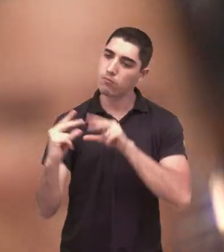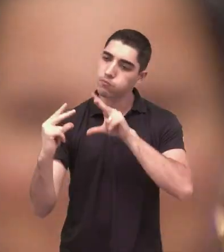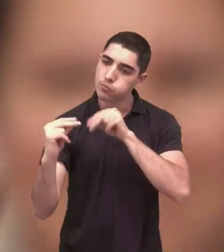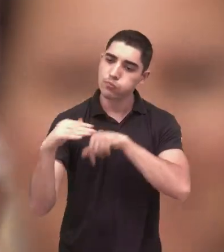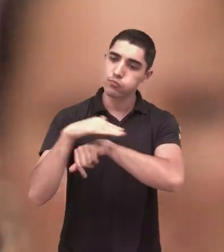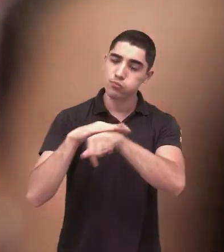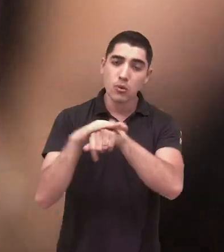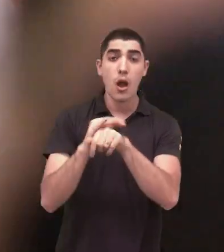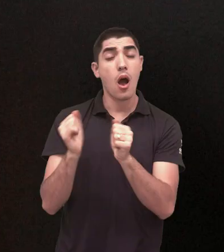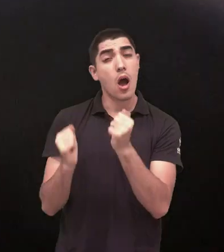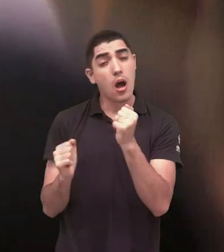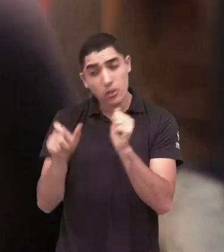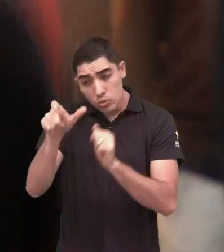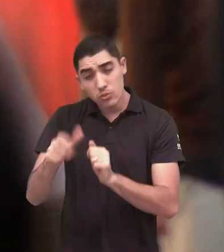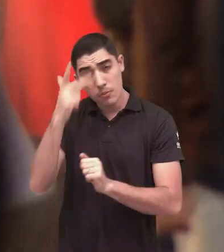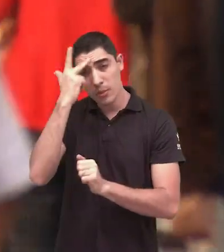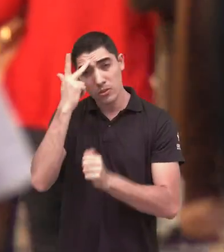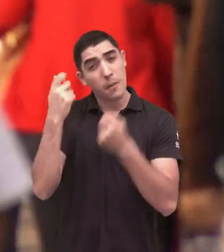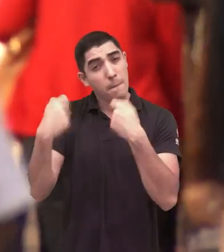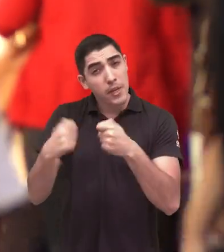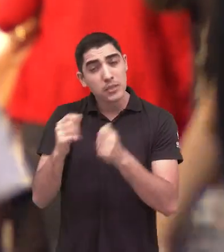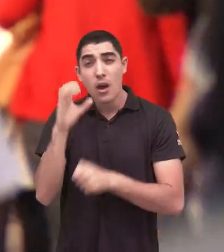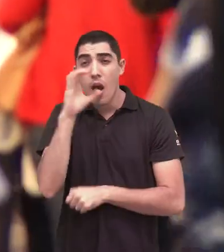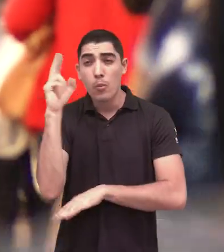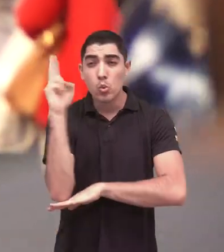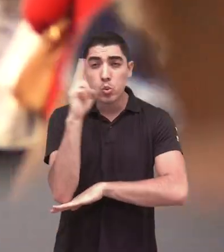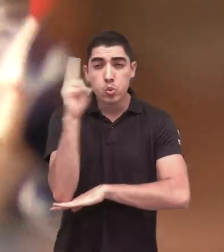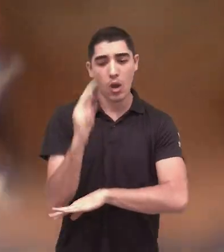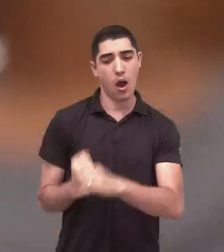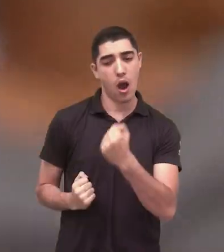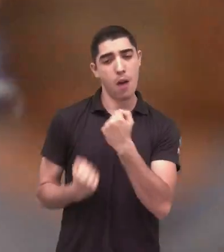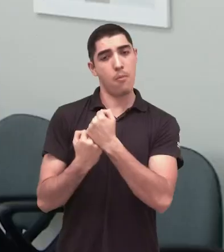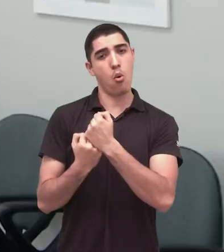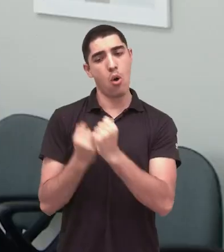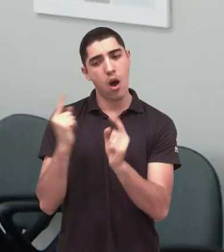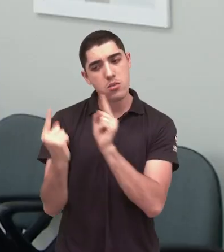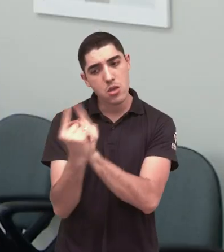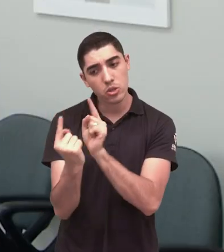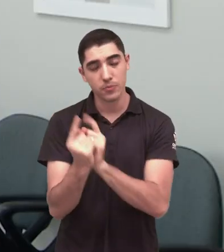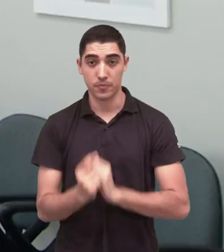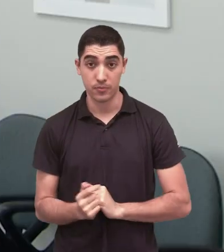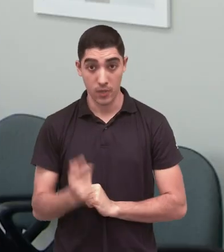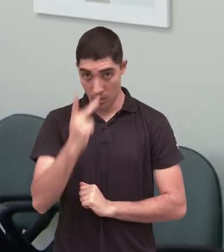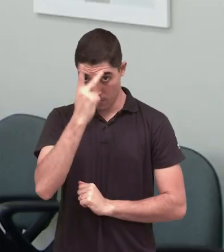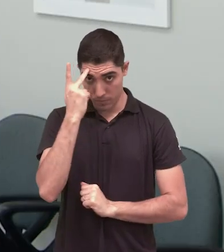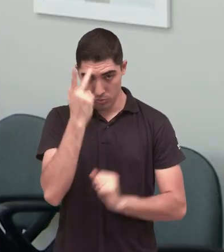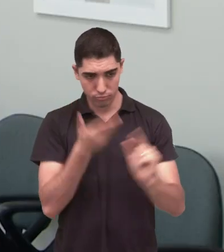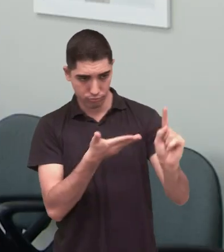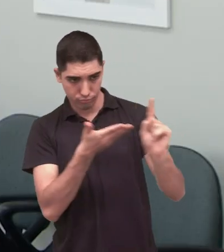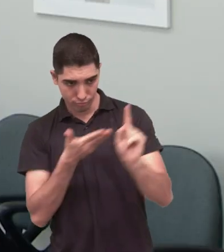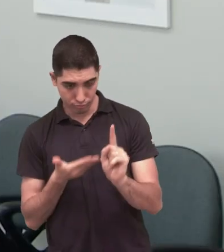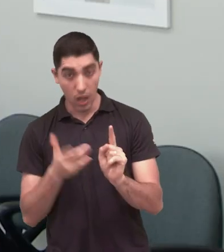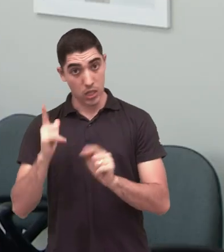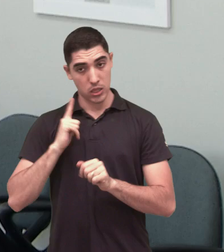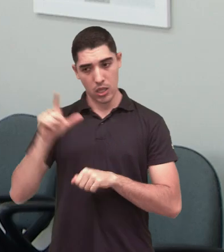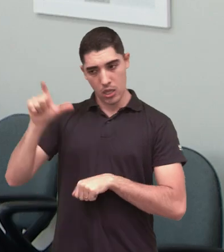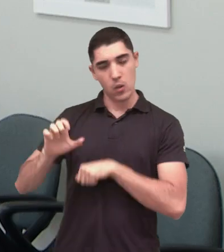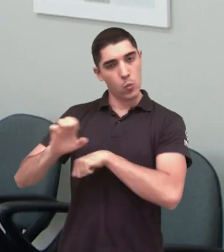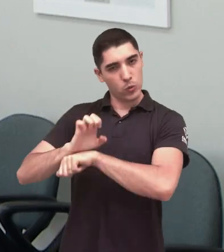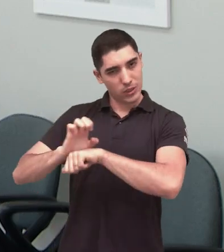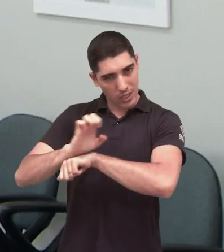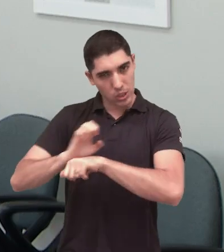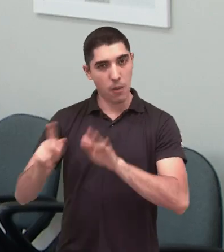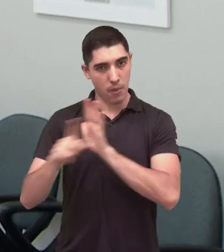com foco em dar suporte a quem precisa de um atendimento com urgência. Então, ela chega até aqui, ela vai ser atendida